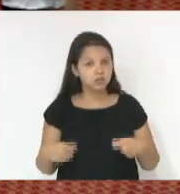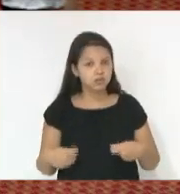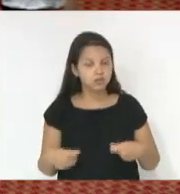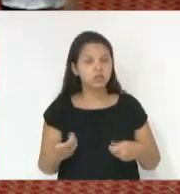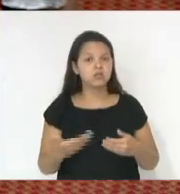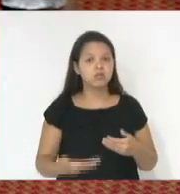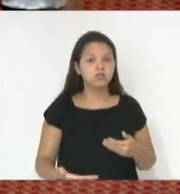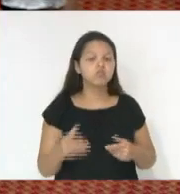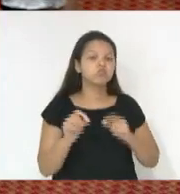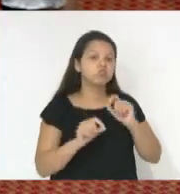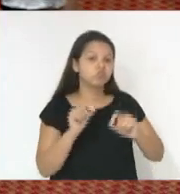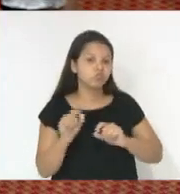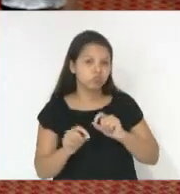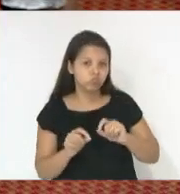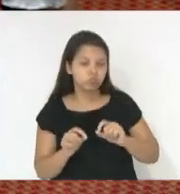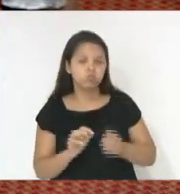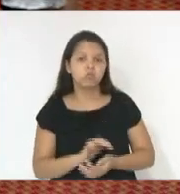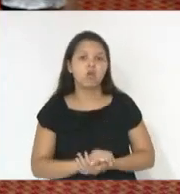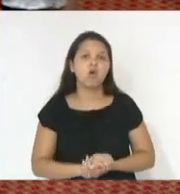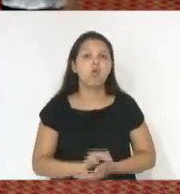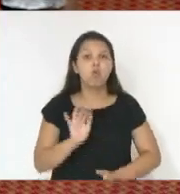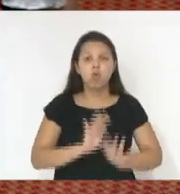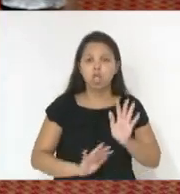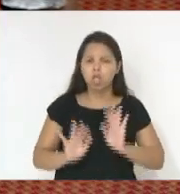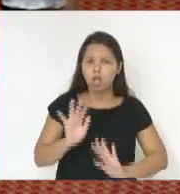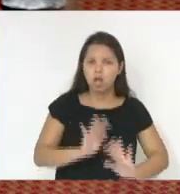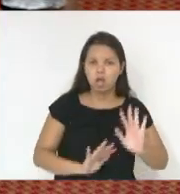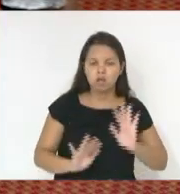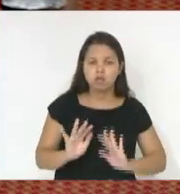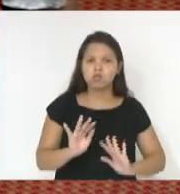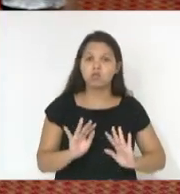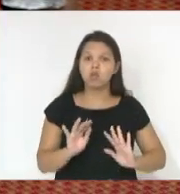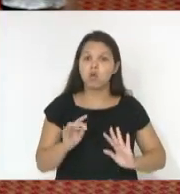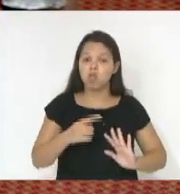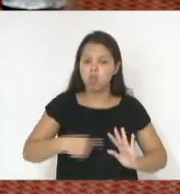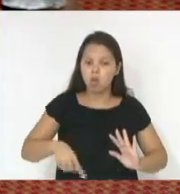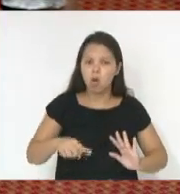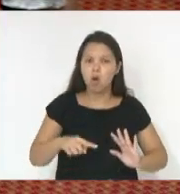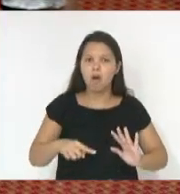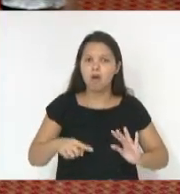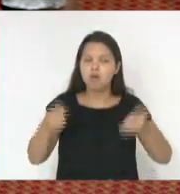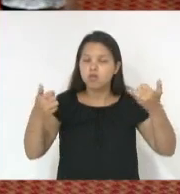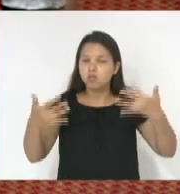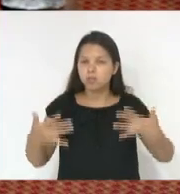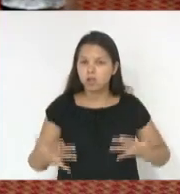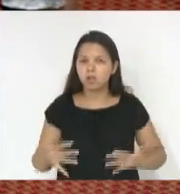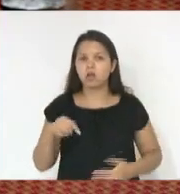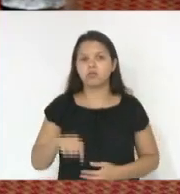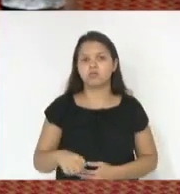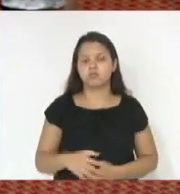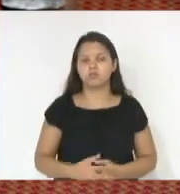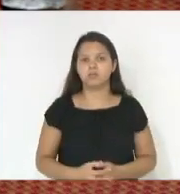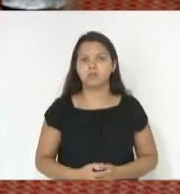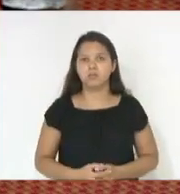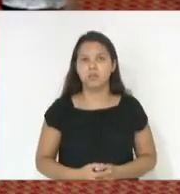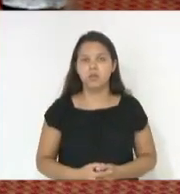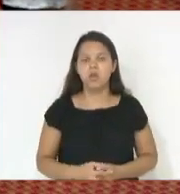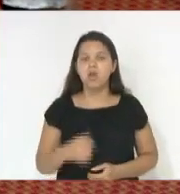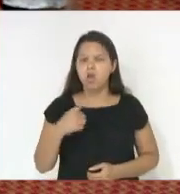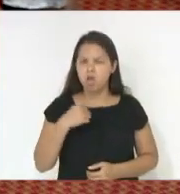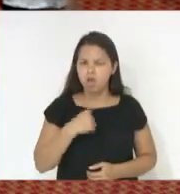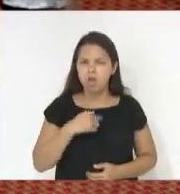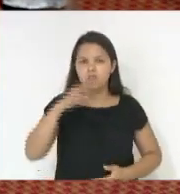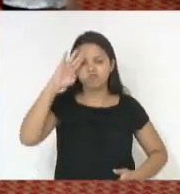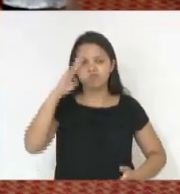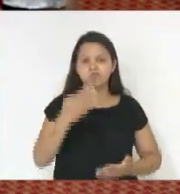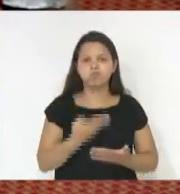nós aqui temos que ter muito cuidado com aquilo que nós estamos levantando aqui. Eu tenho absoluta certeza